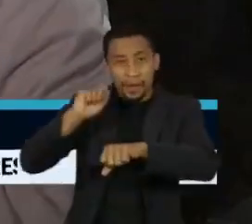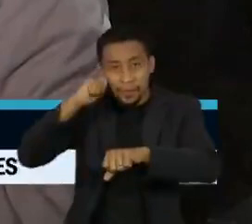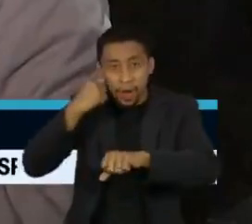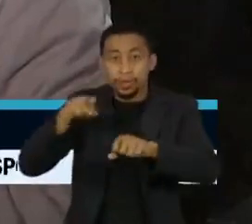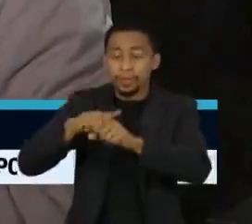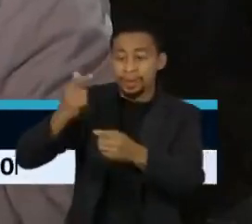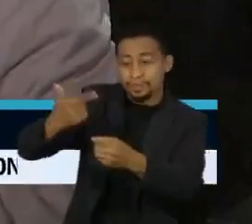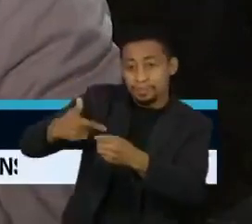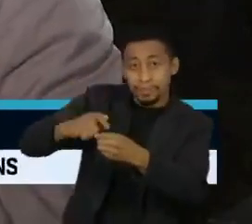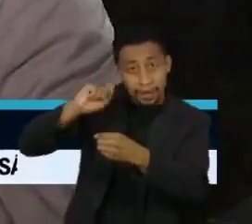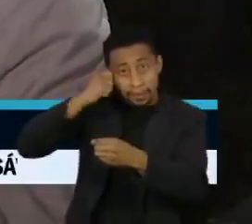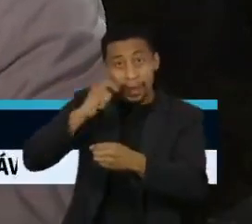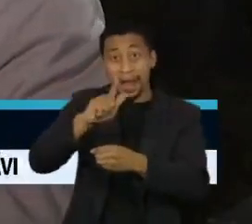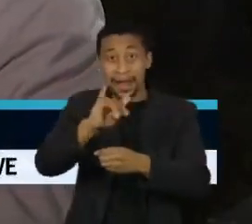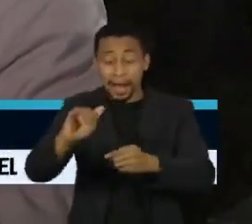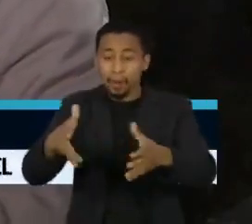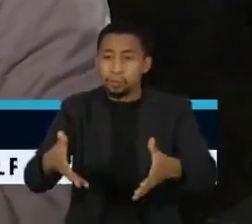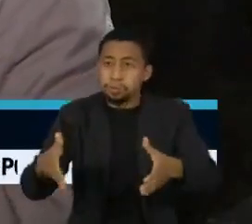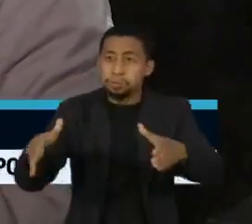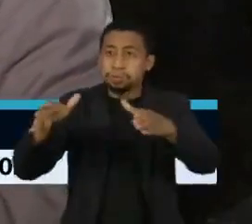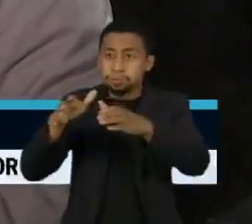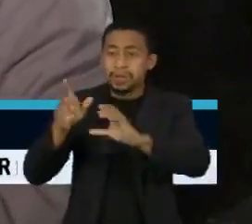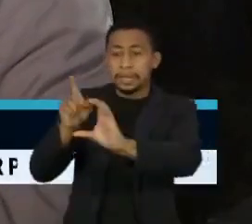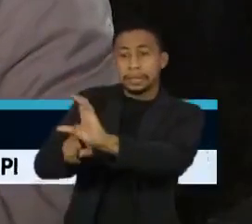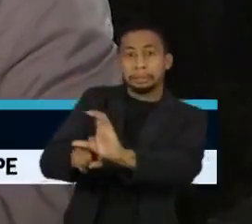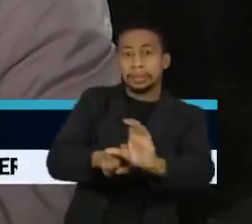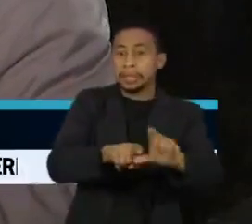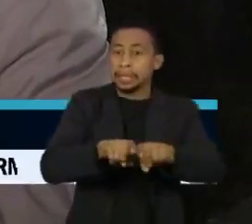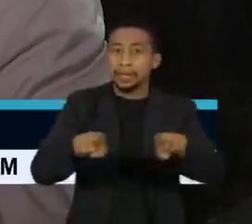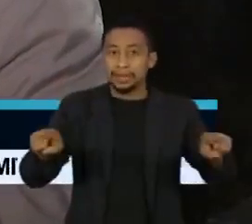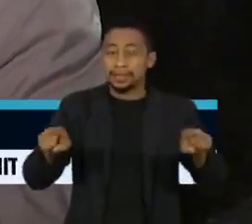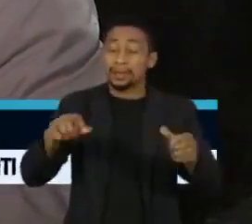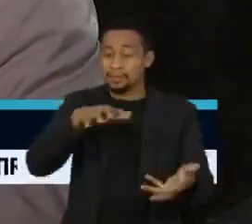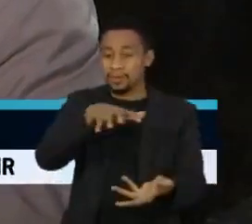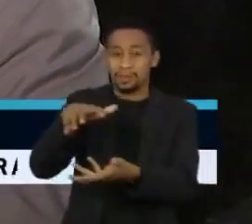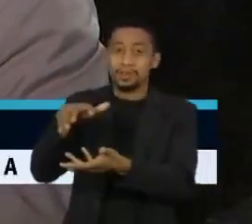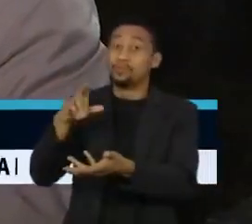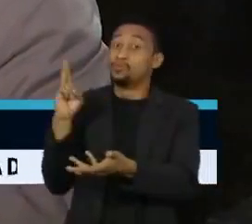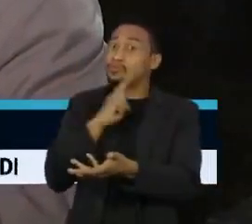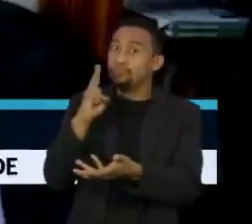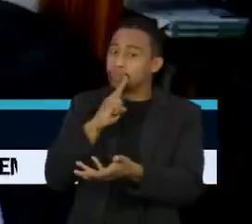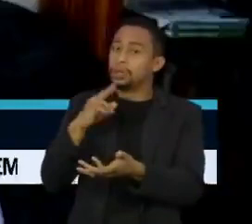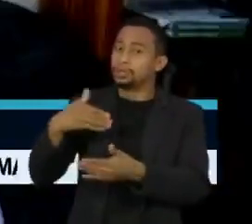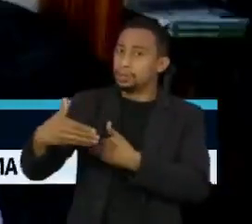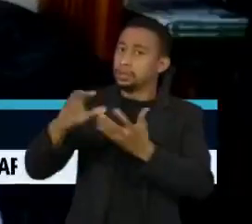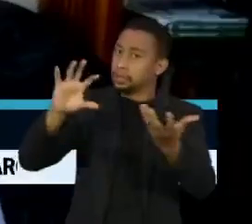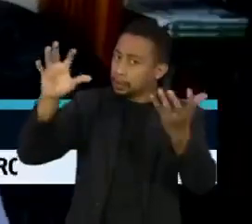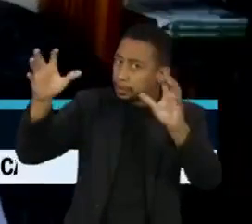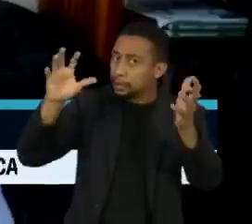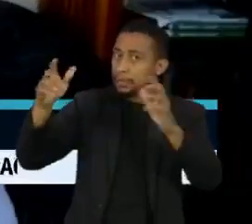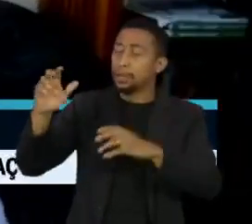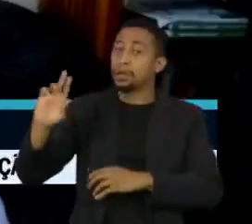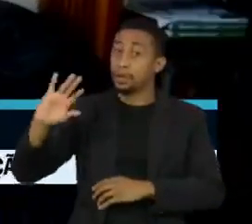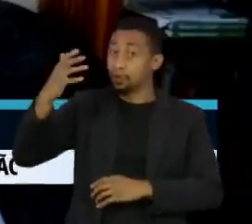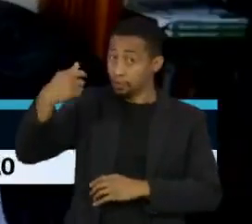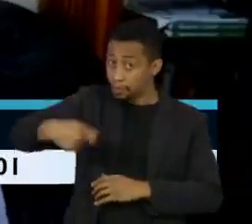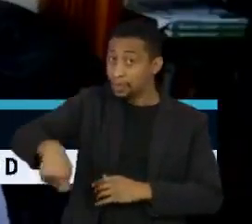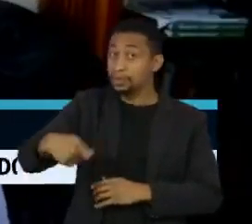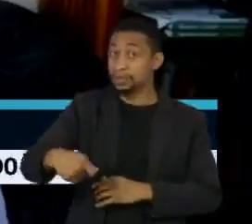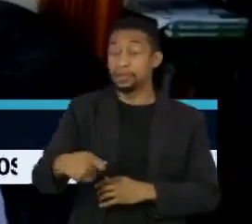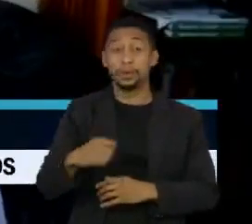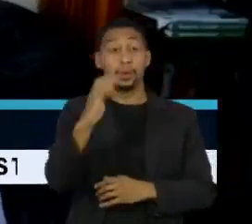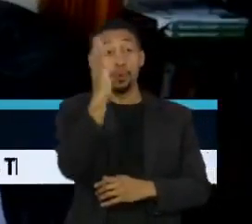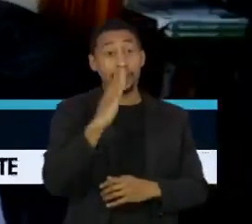do petróleo e gás colocam o planeta diante de um cenário de emergência climática. O Brasil tem que parar